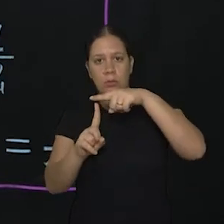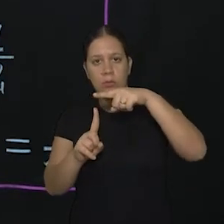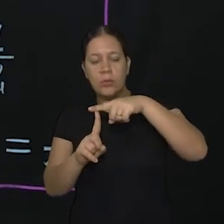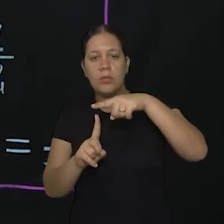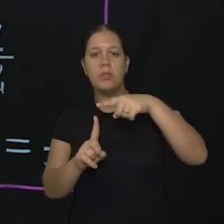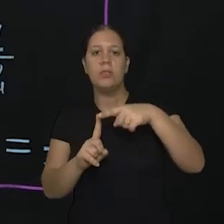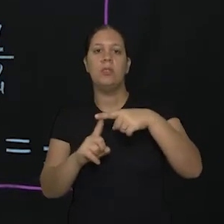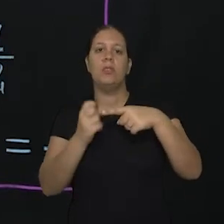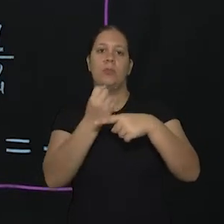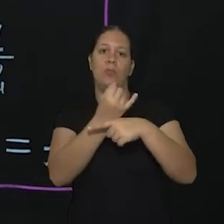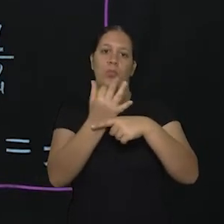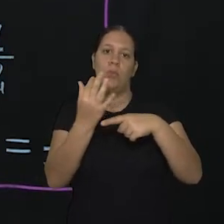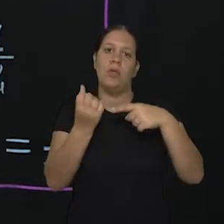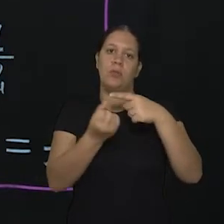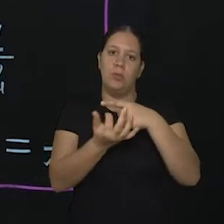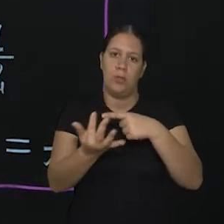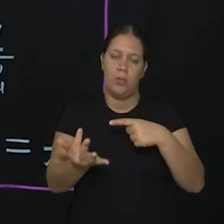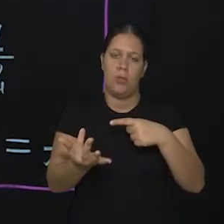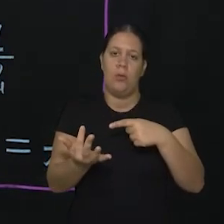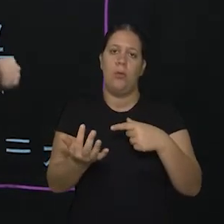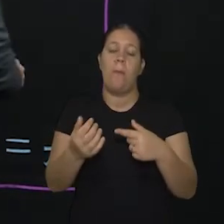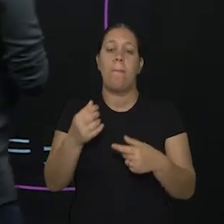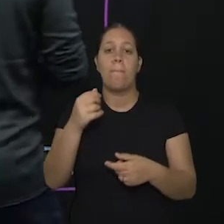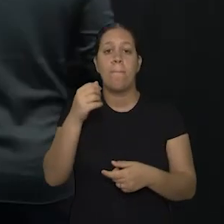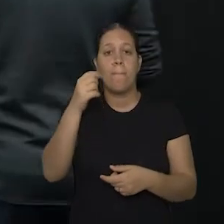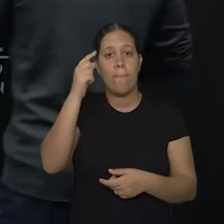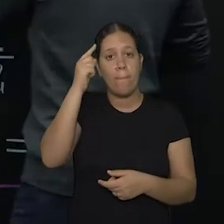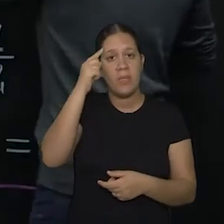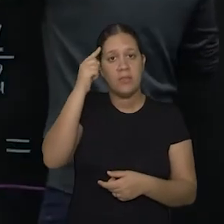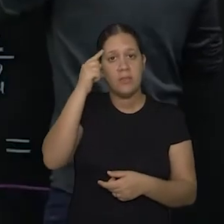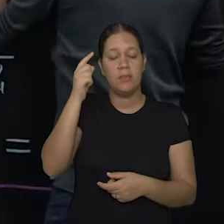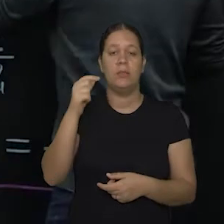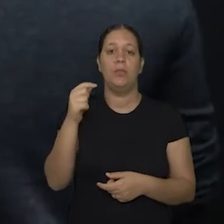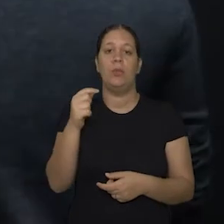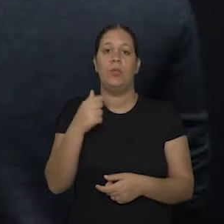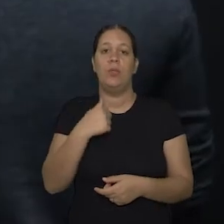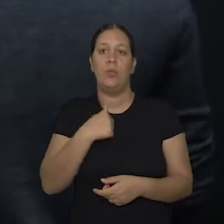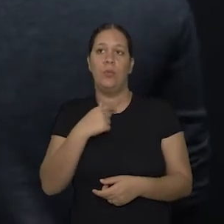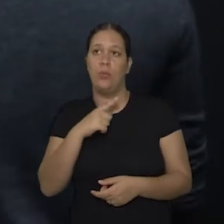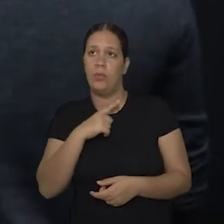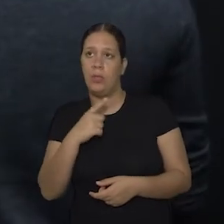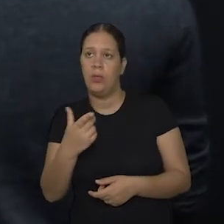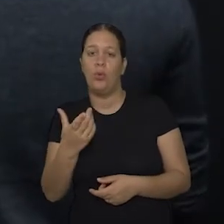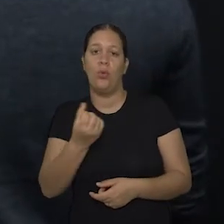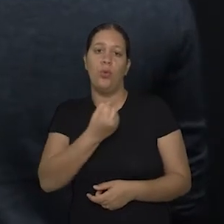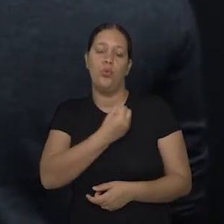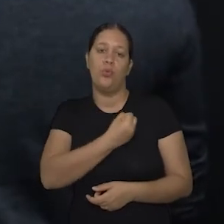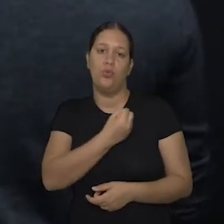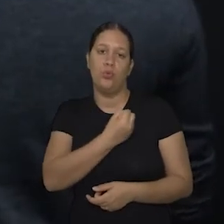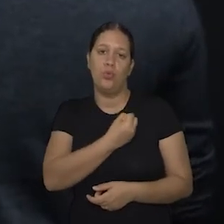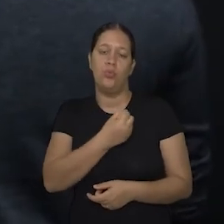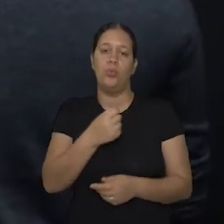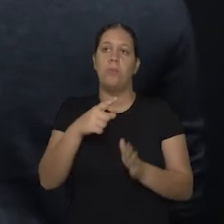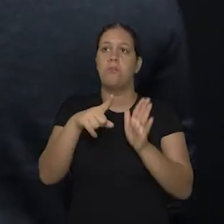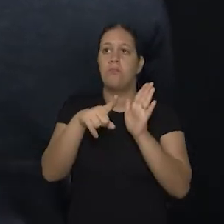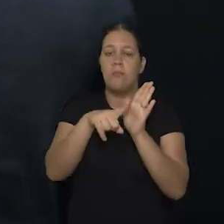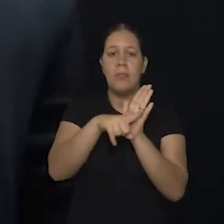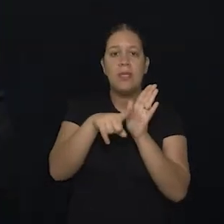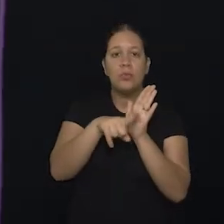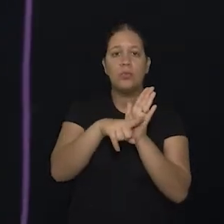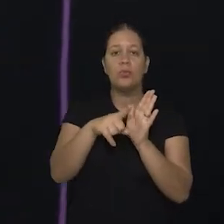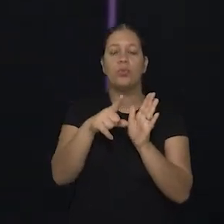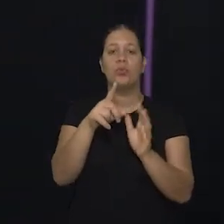número racional. Pensemos aqui no seguinte também. Vamos supor que eu tenha o número